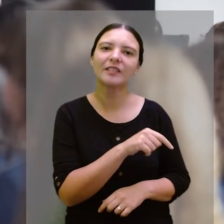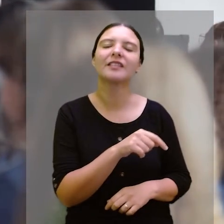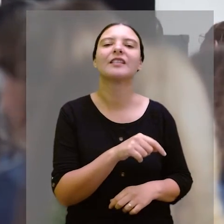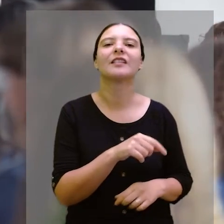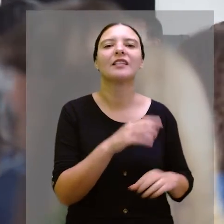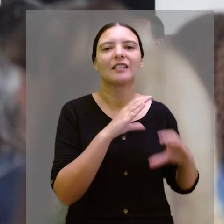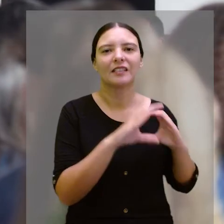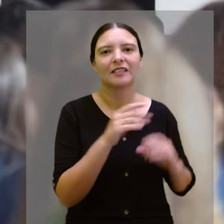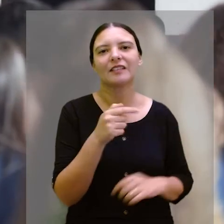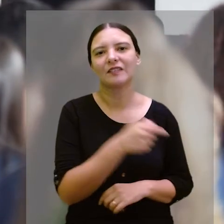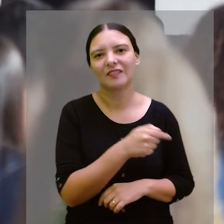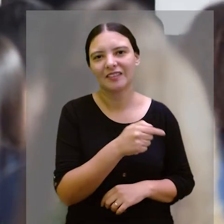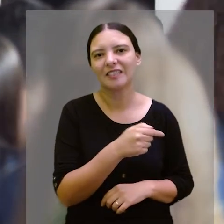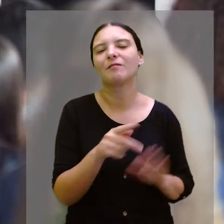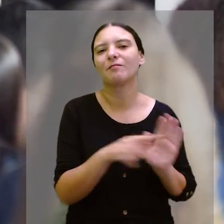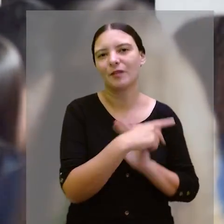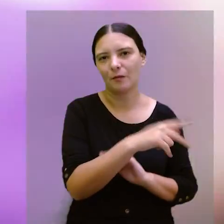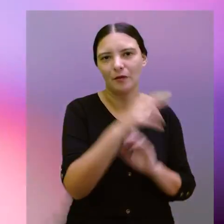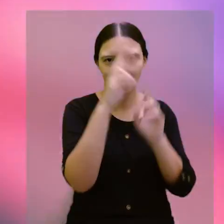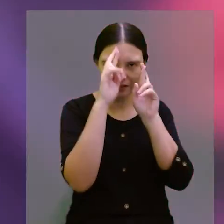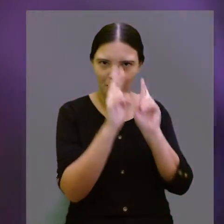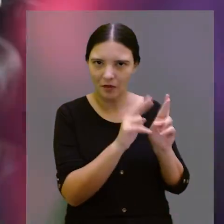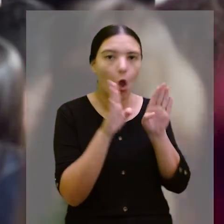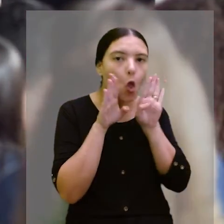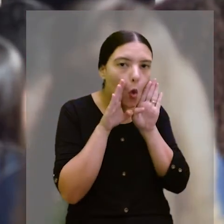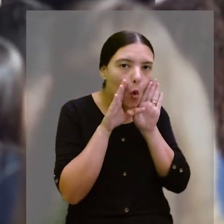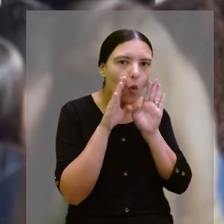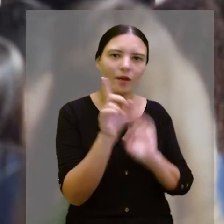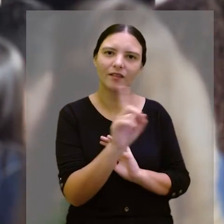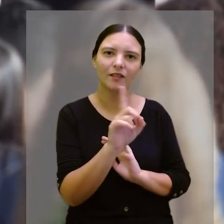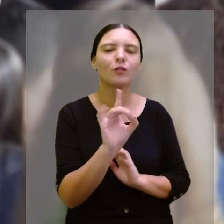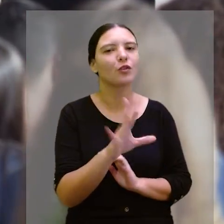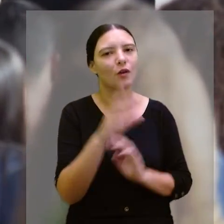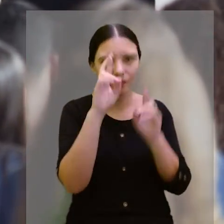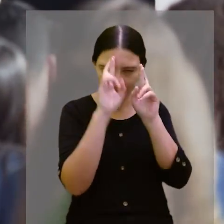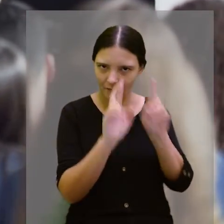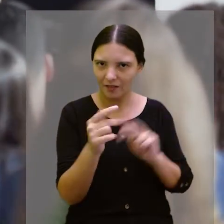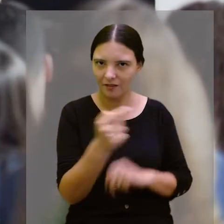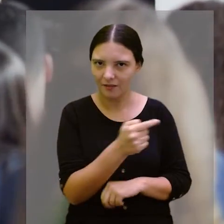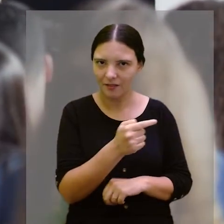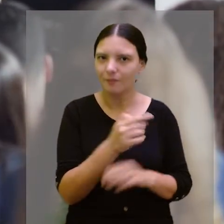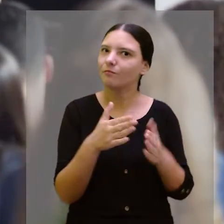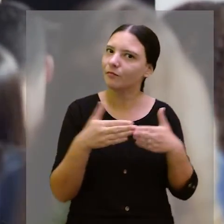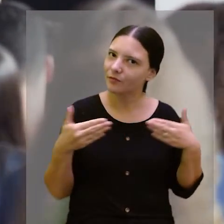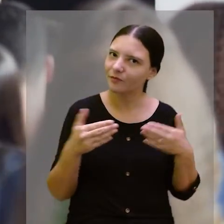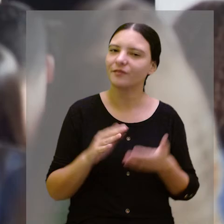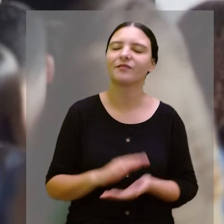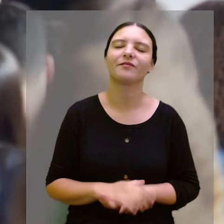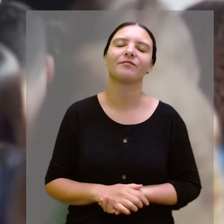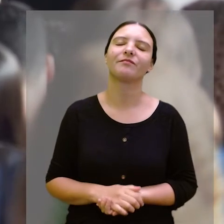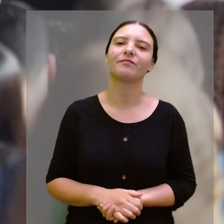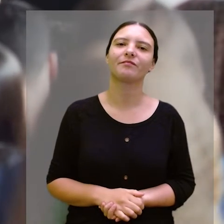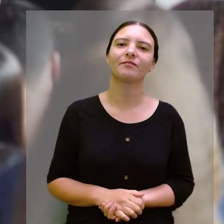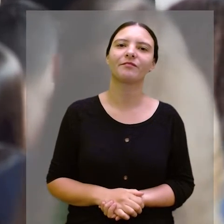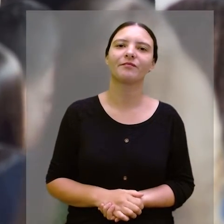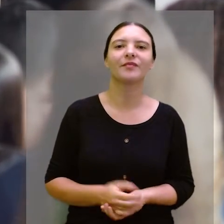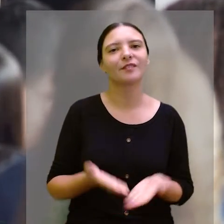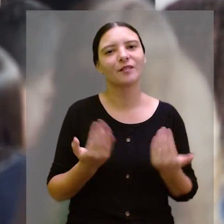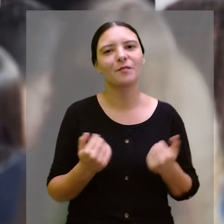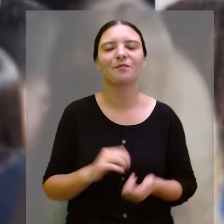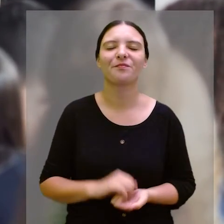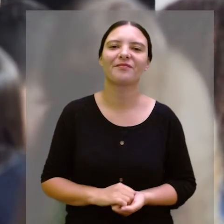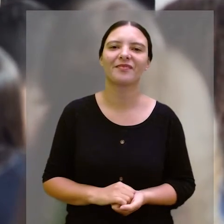respeitar também o canto do outro, né? Sem vaiar, sem nada, só respeitar o canto do outro, por favor. Então vamos